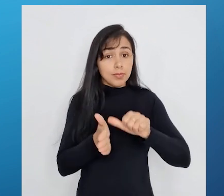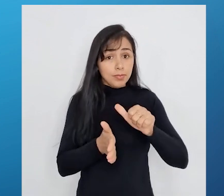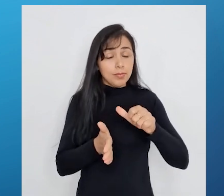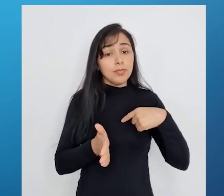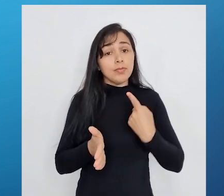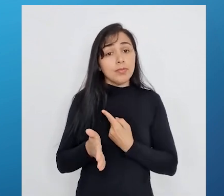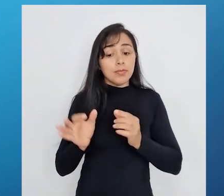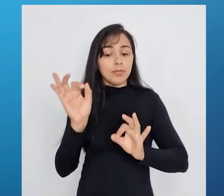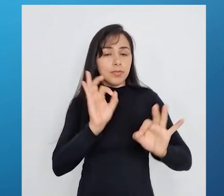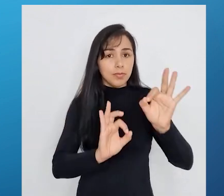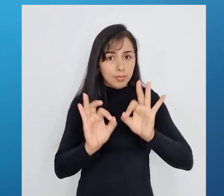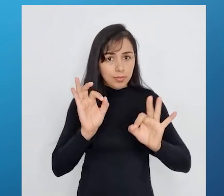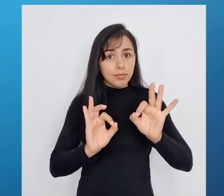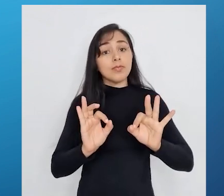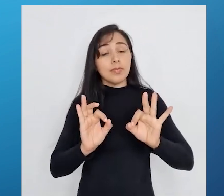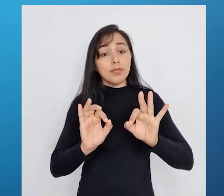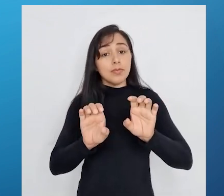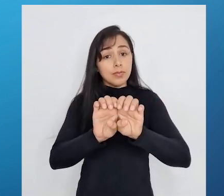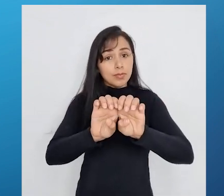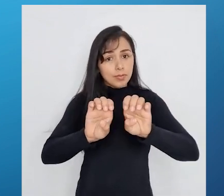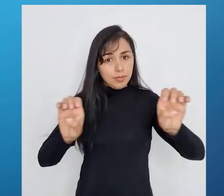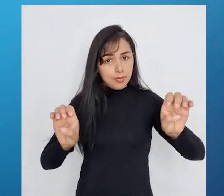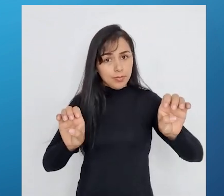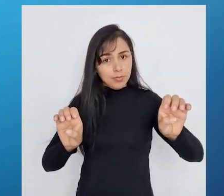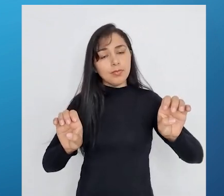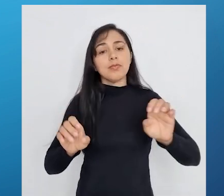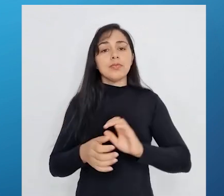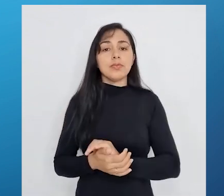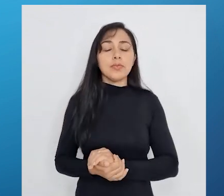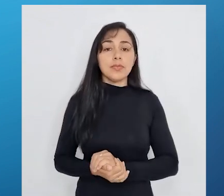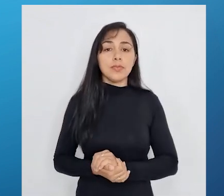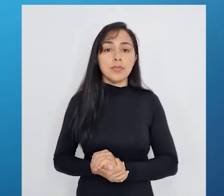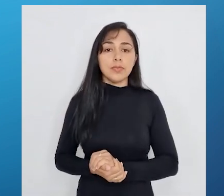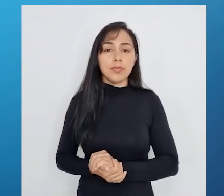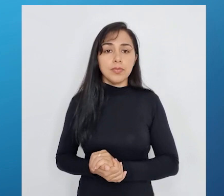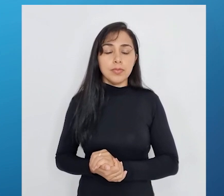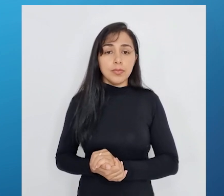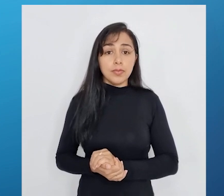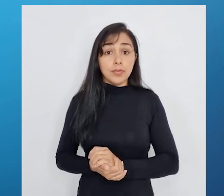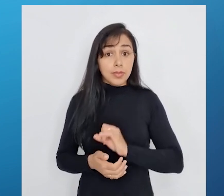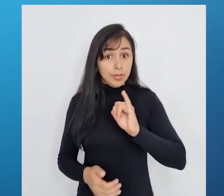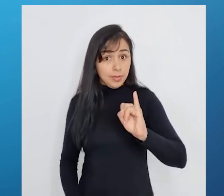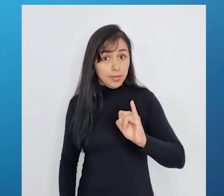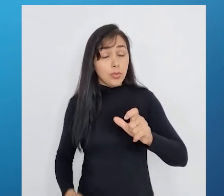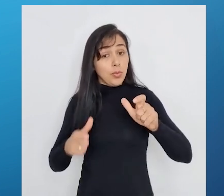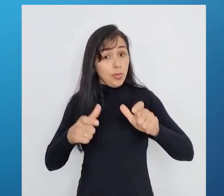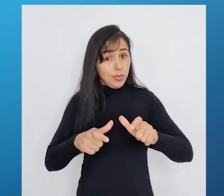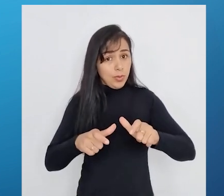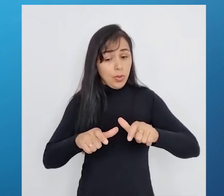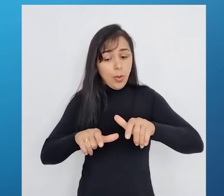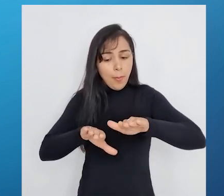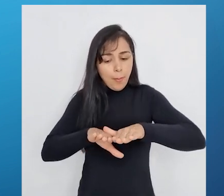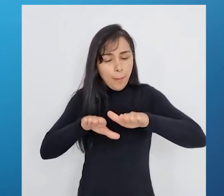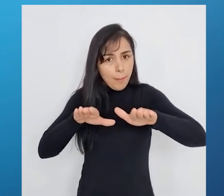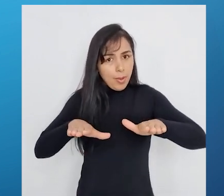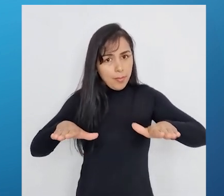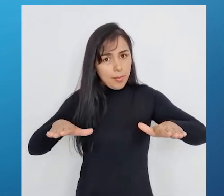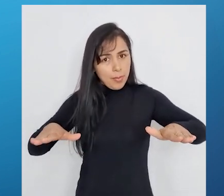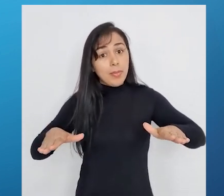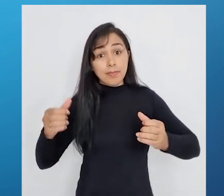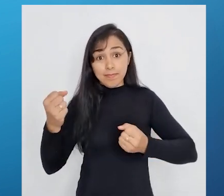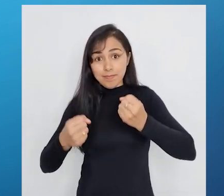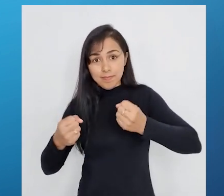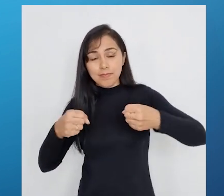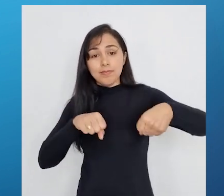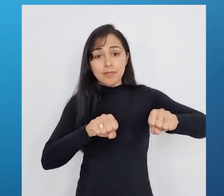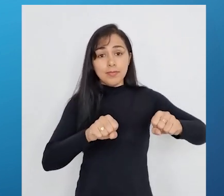as equações desse problema. Então olha só, se um estacionamento há carros e motos, totalizando 14